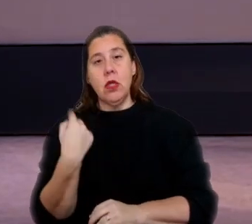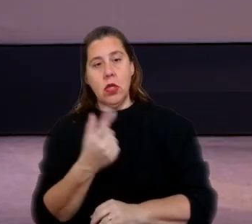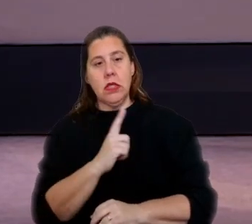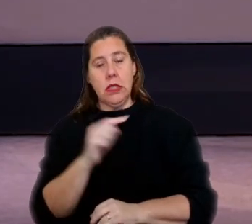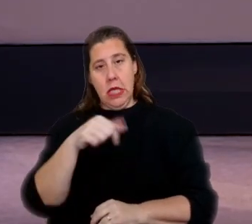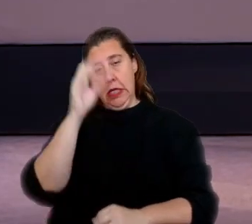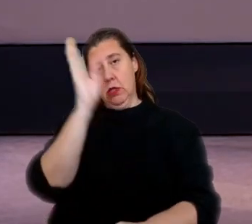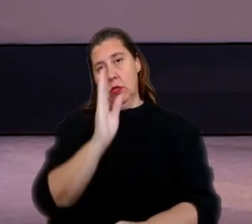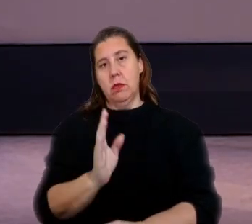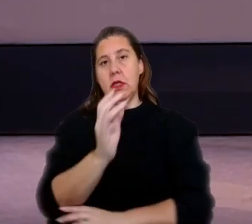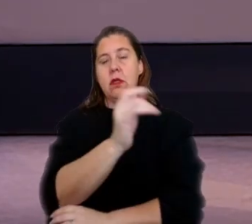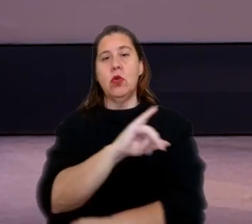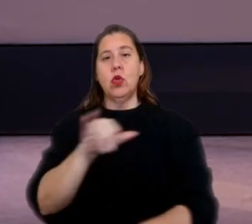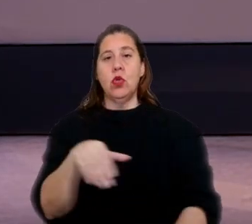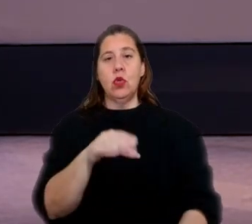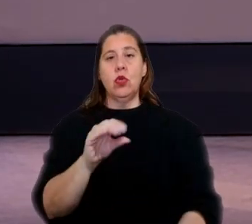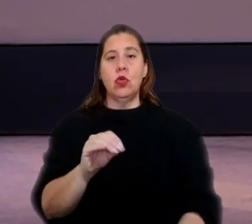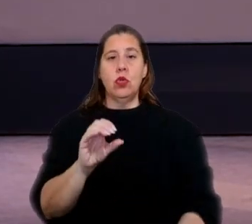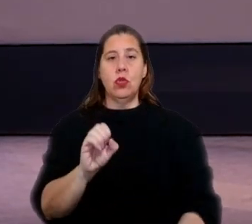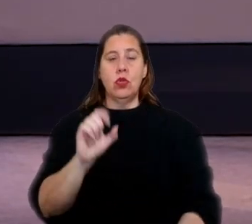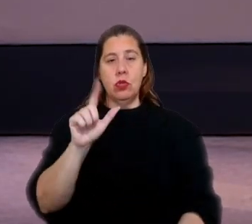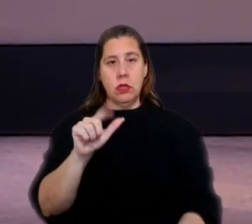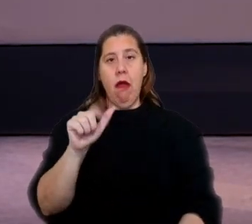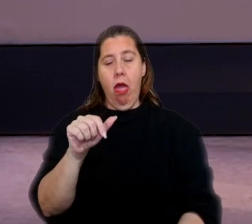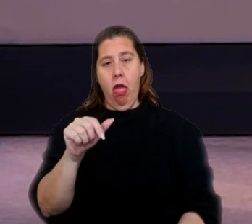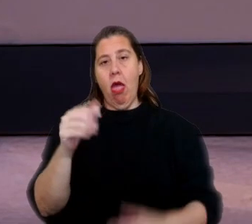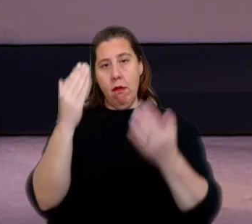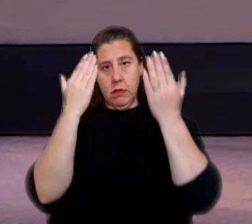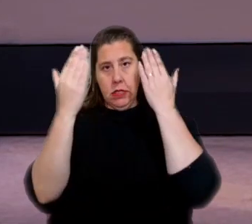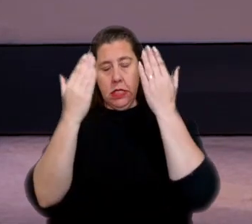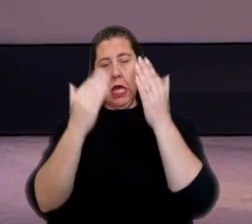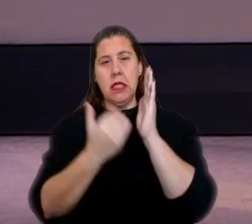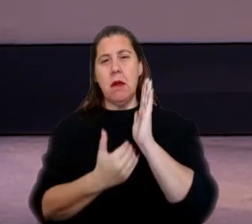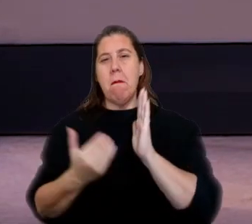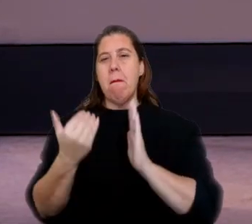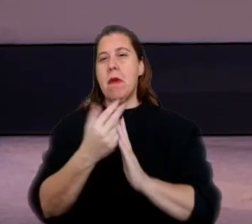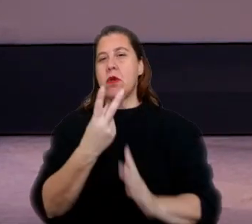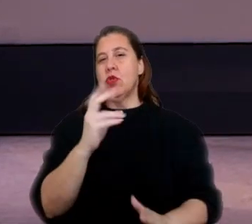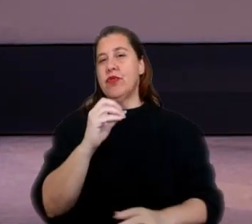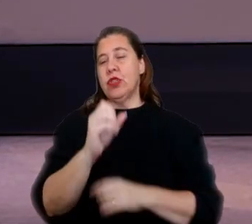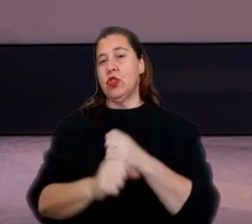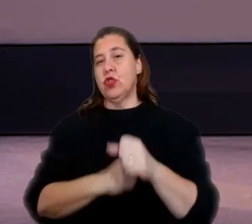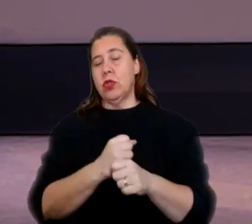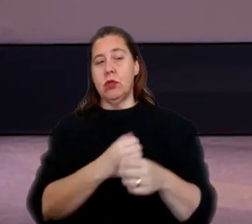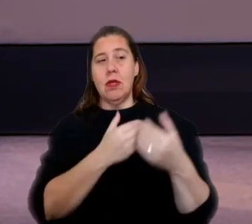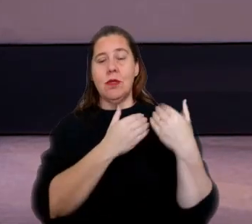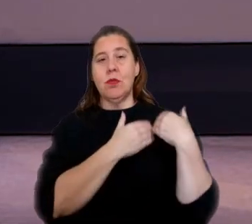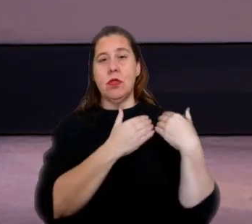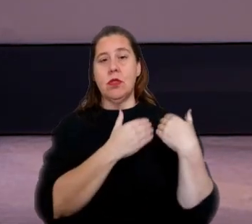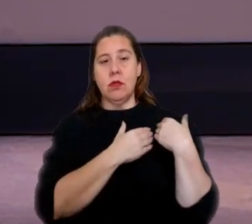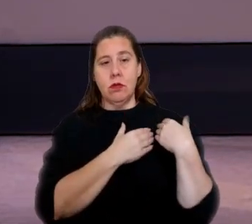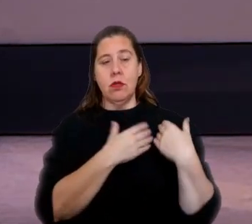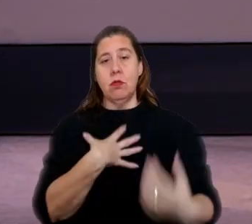uma coisinha. A gente tem aqui no Brasil o José Manuel Bertolotti, ele é psiquiatra e por mais de 20 anos ele foi o responsável